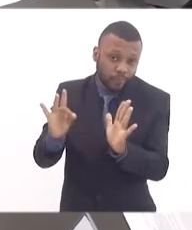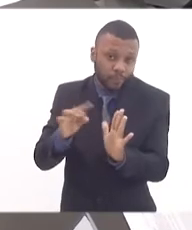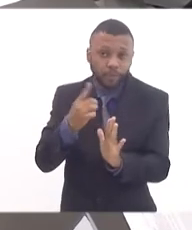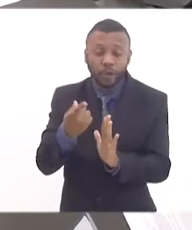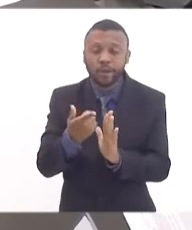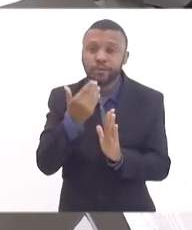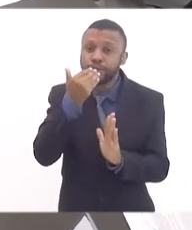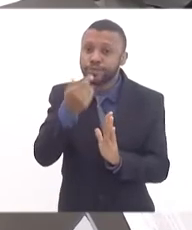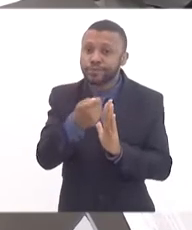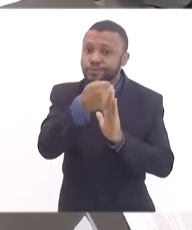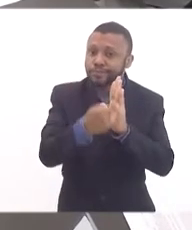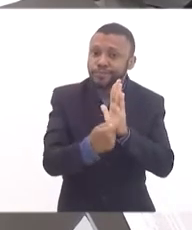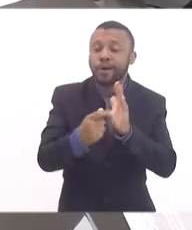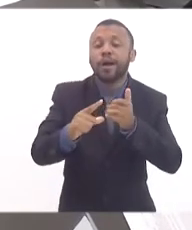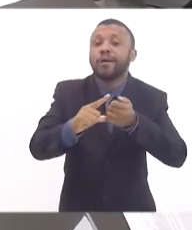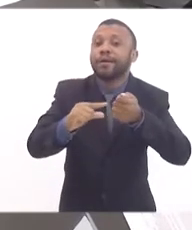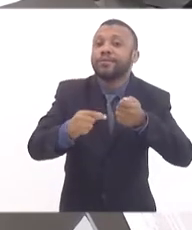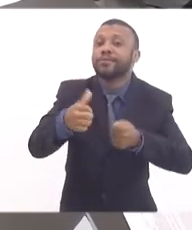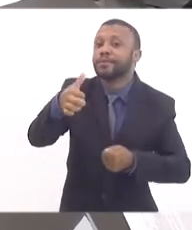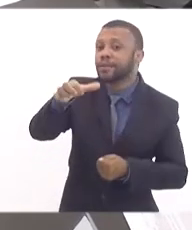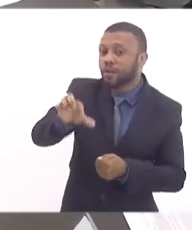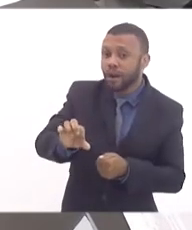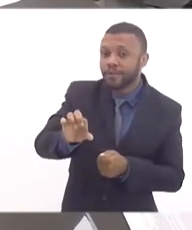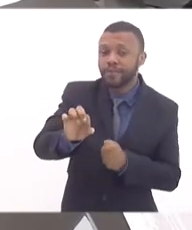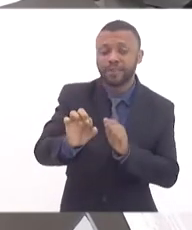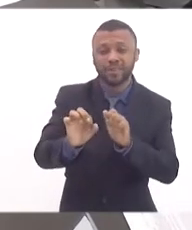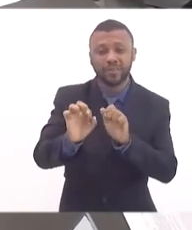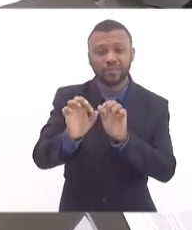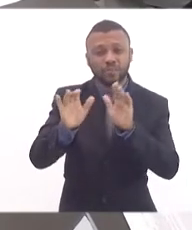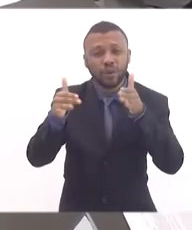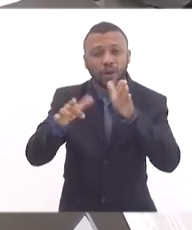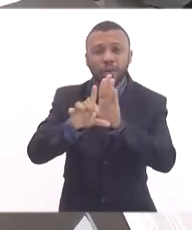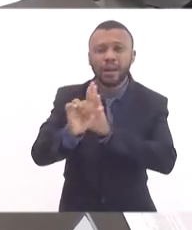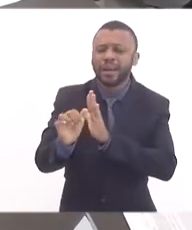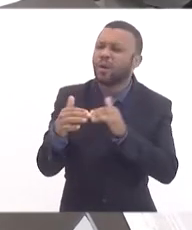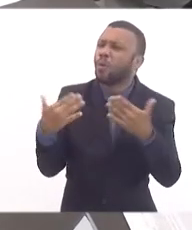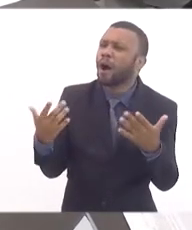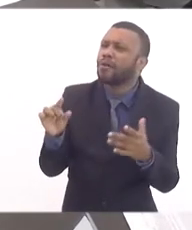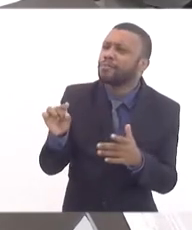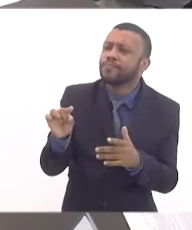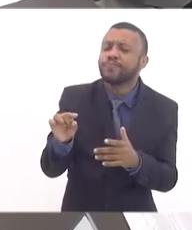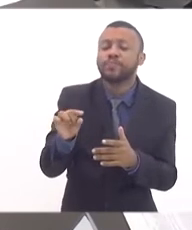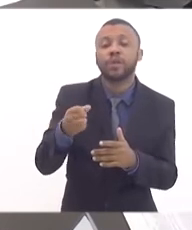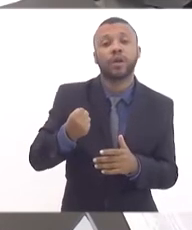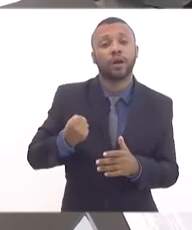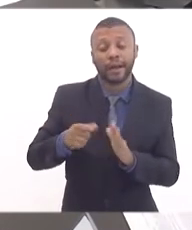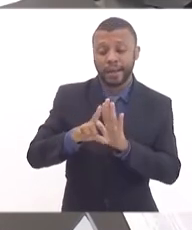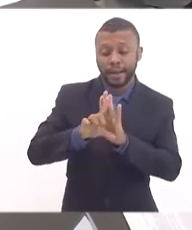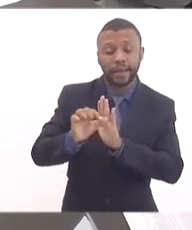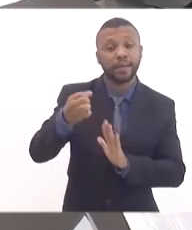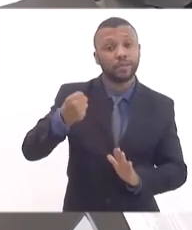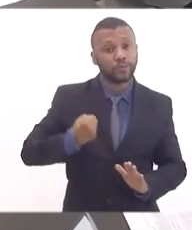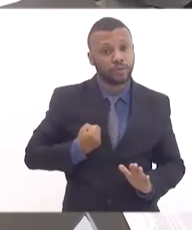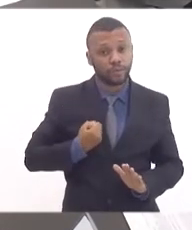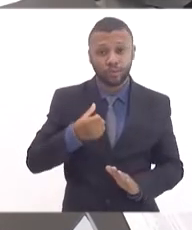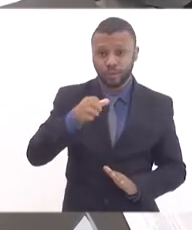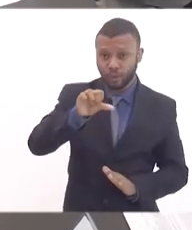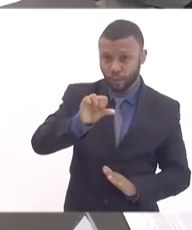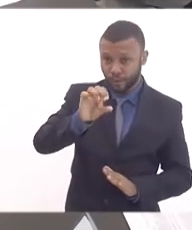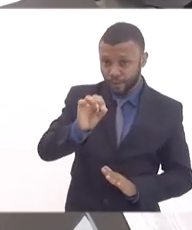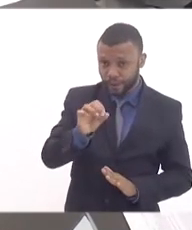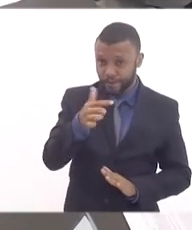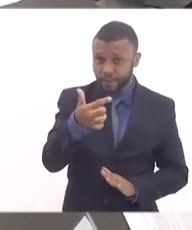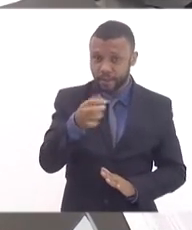19 do atacadista com a lei mesmo nem 9025 de 20